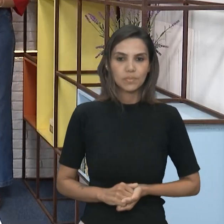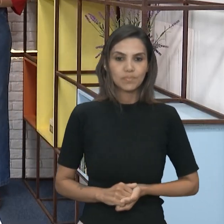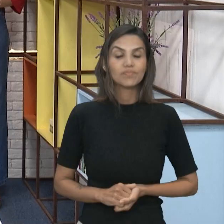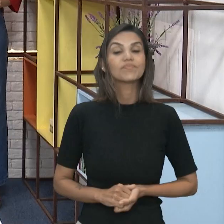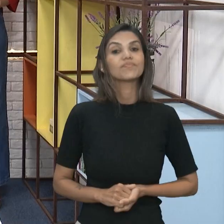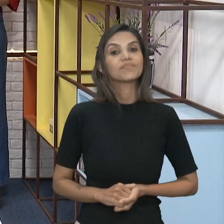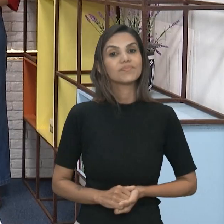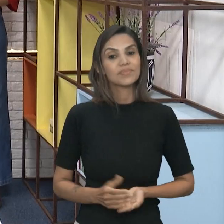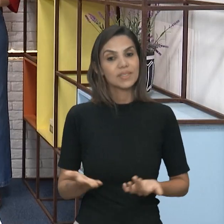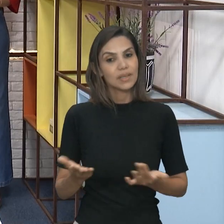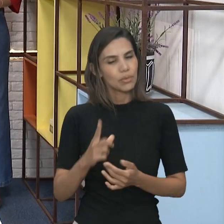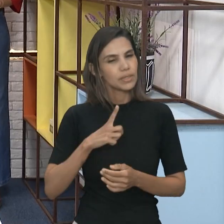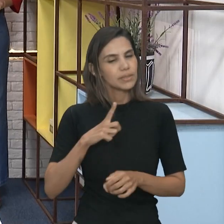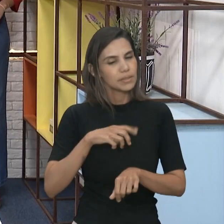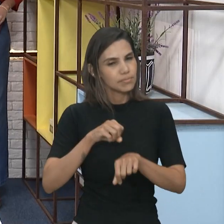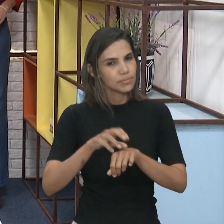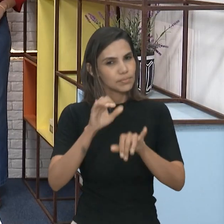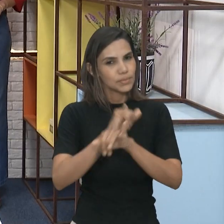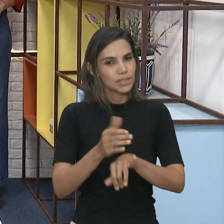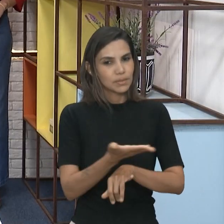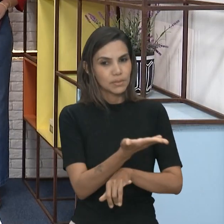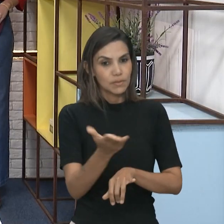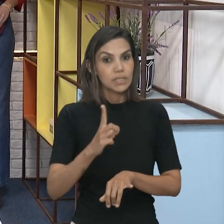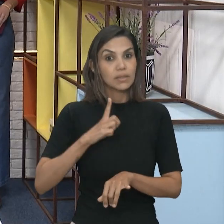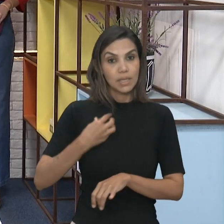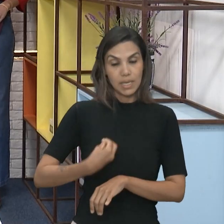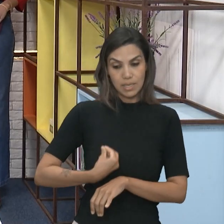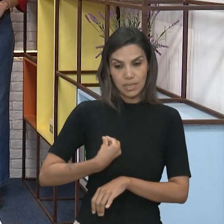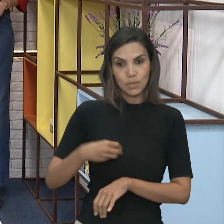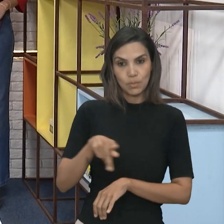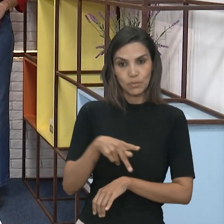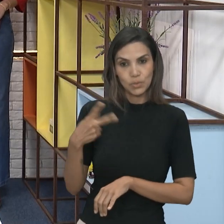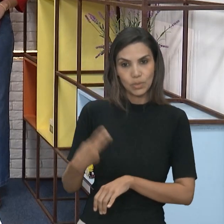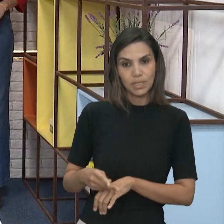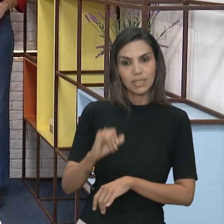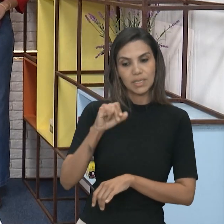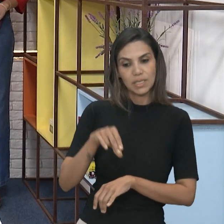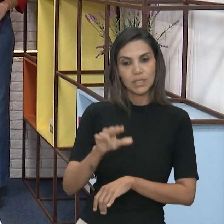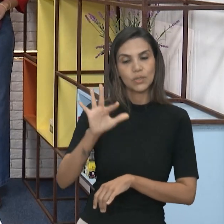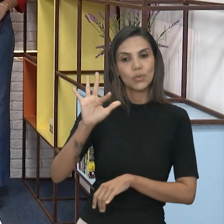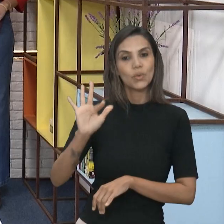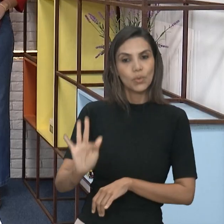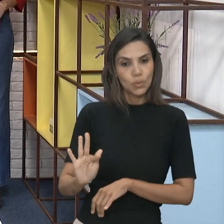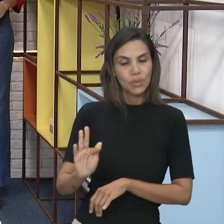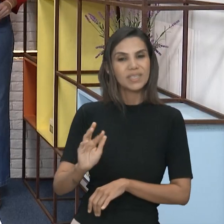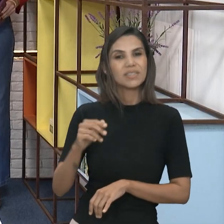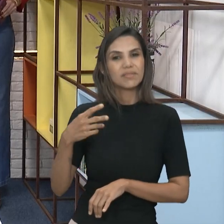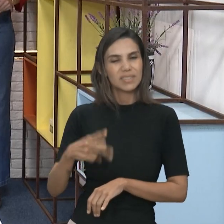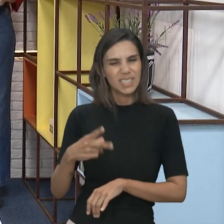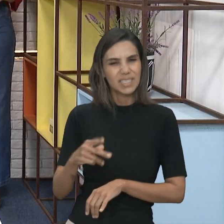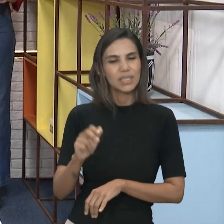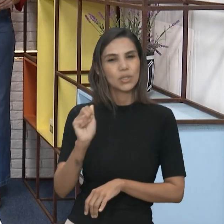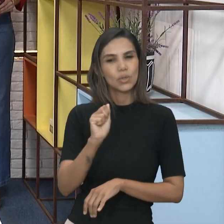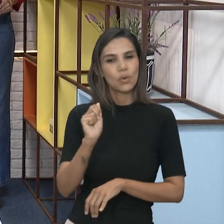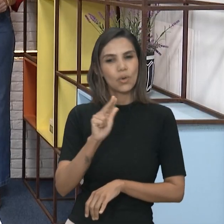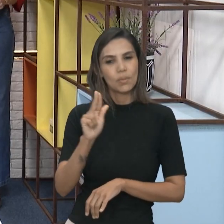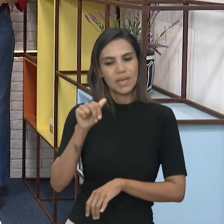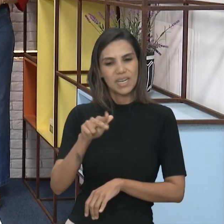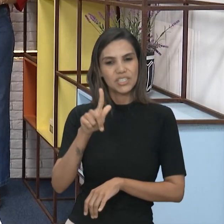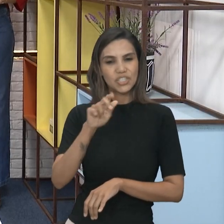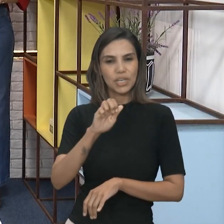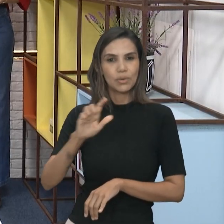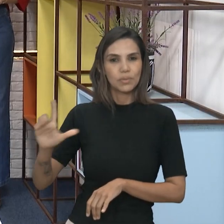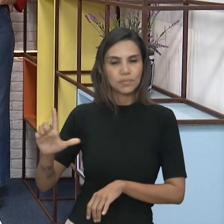E agora tem um recadinho. Um professor aqui do Instituto de Física da UFG, o Angel Domingues, ele é um dos